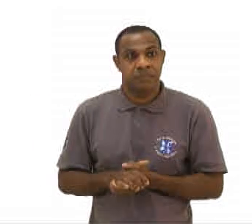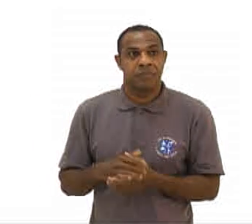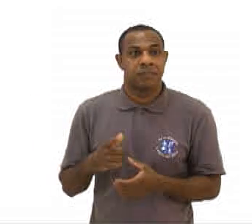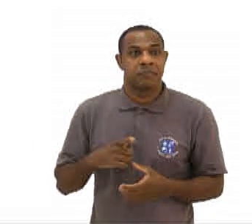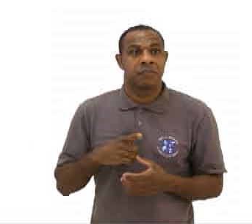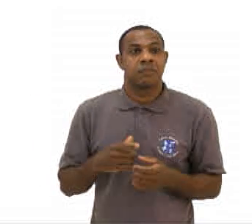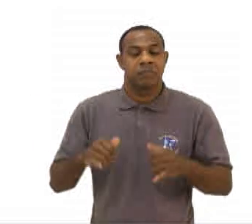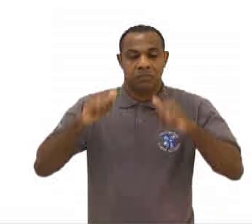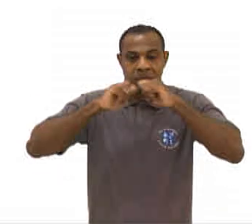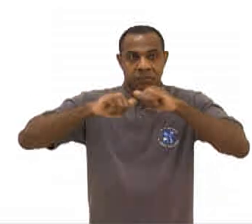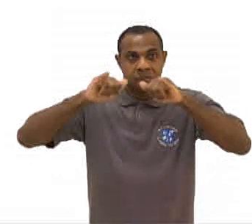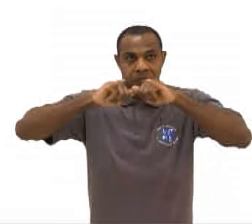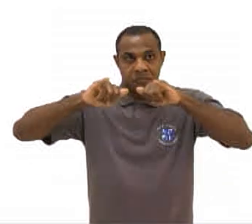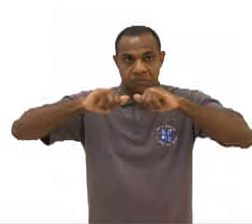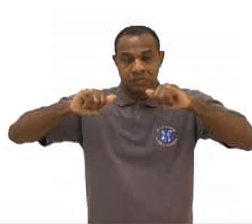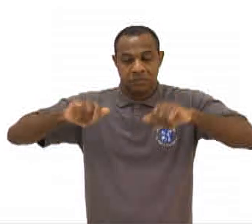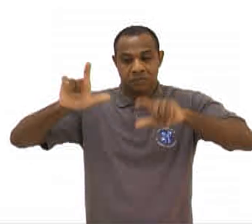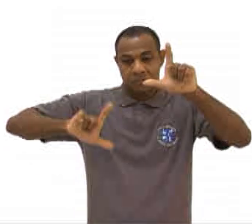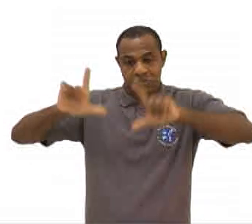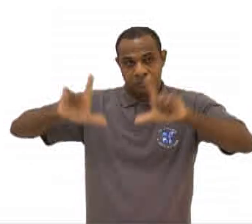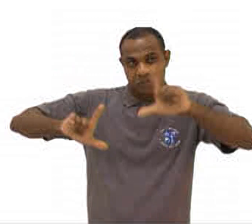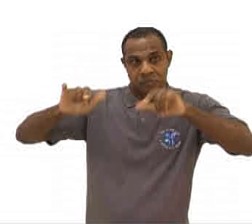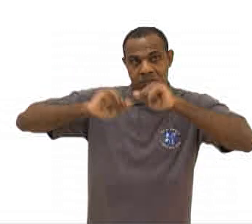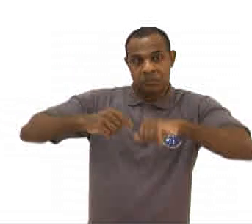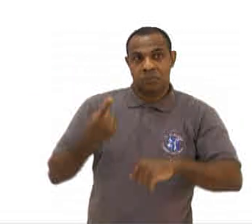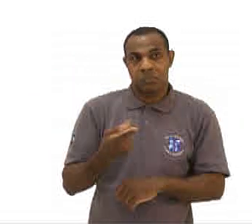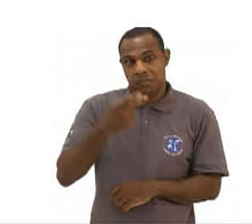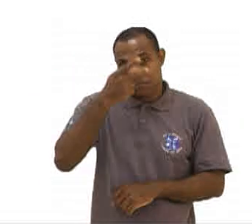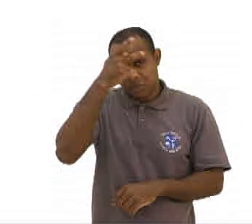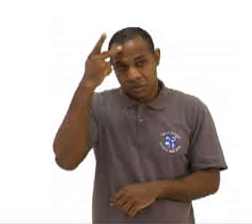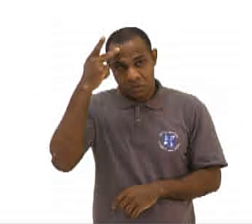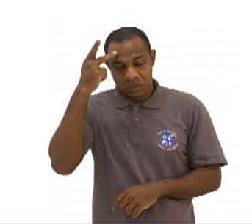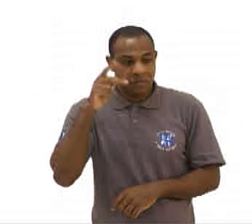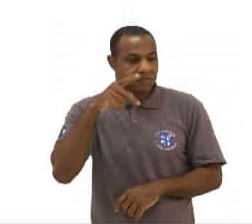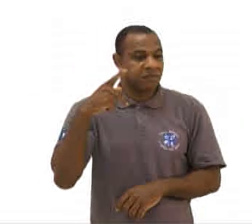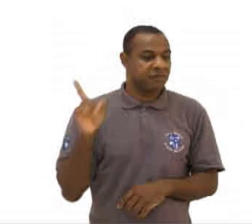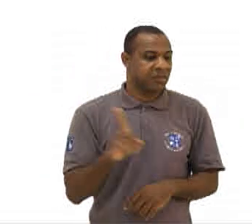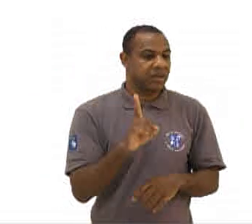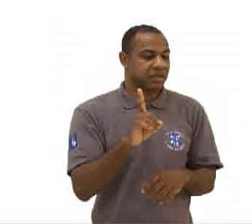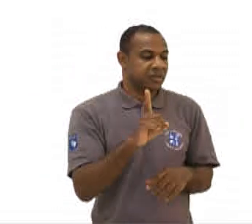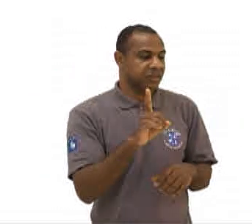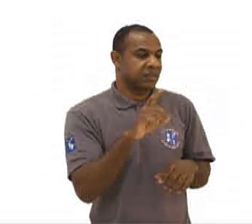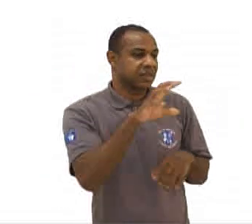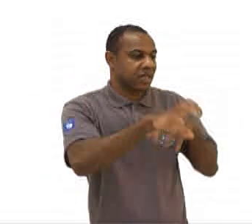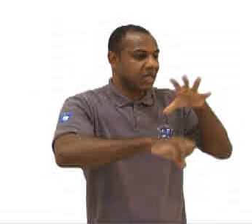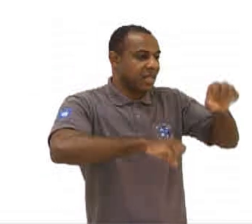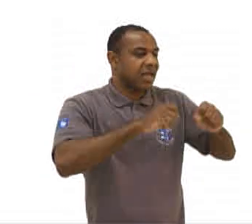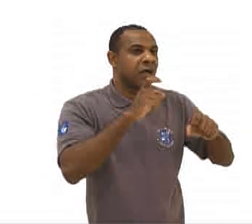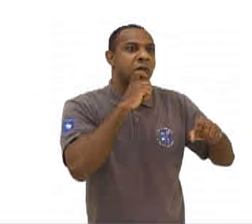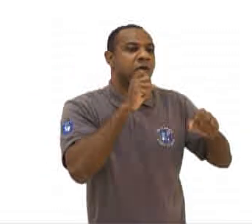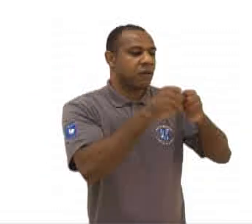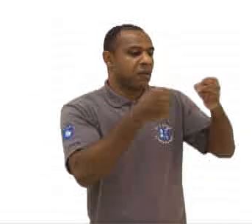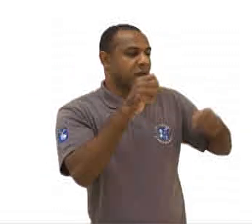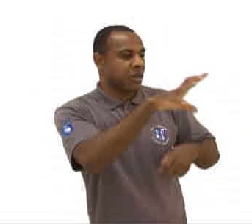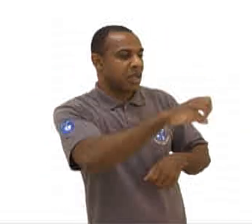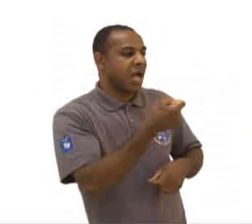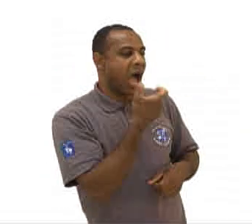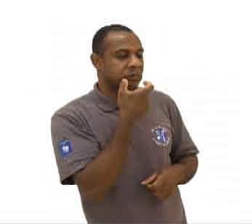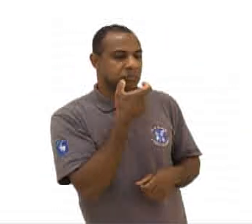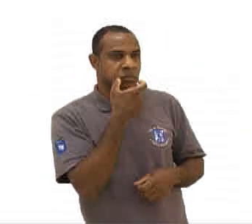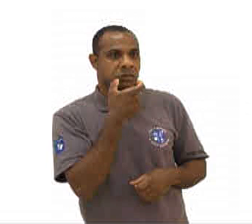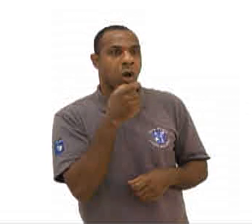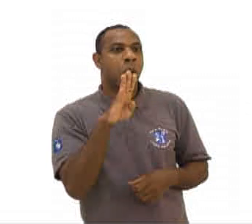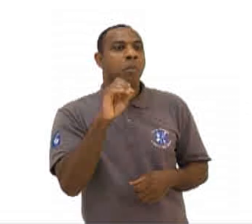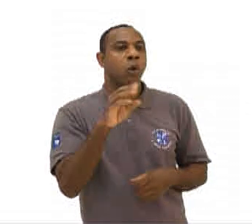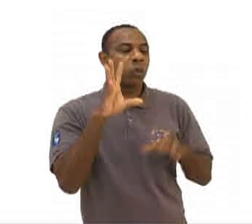campanha publicitária divulgada pela televisão, uma pessoa ataca a geladeira. À noite, pega um pedaço de bolo. Nesse momento, uma